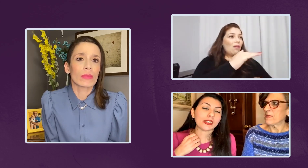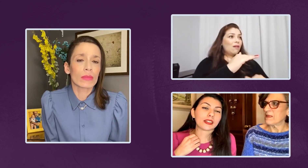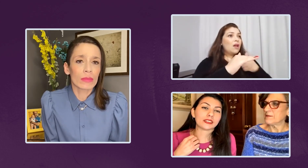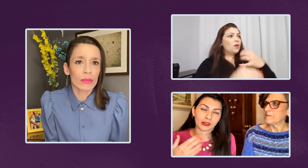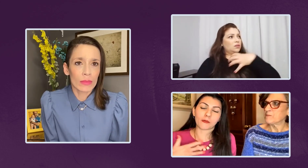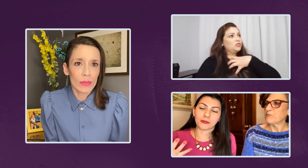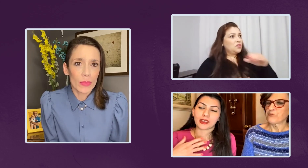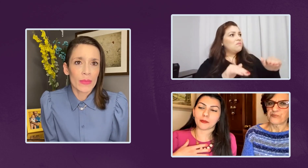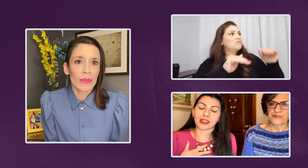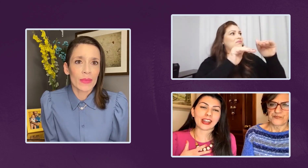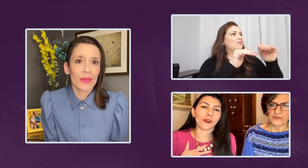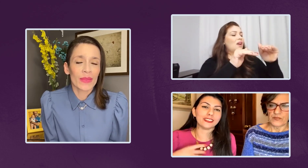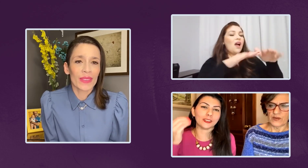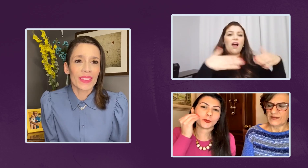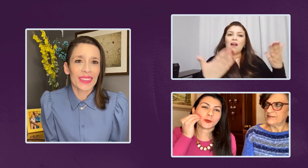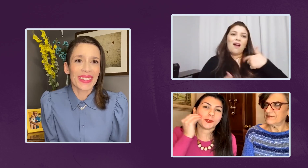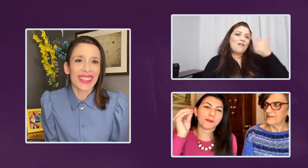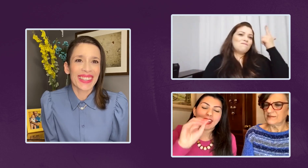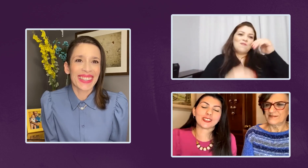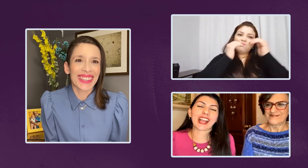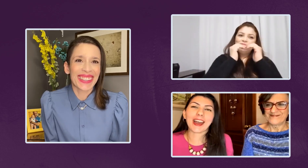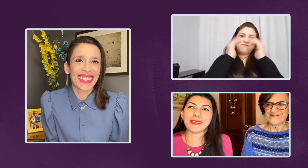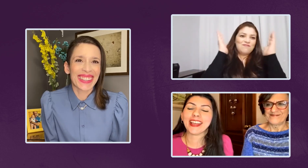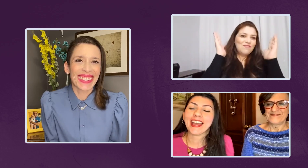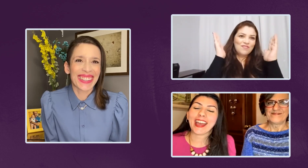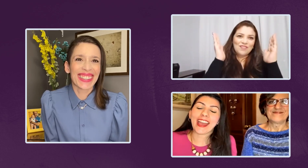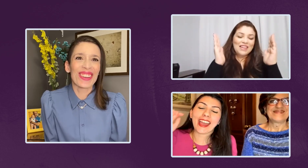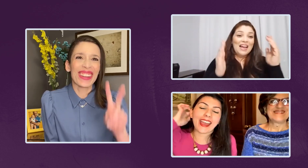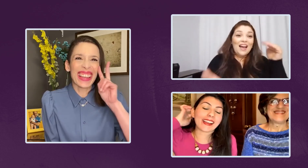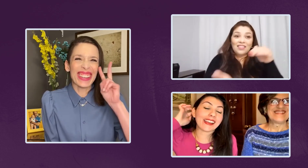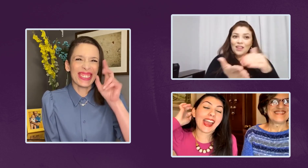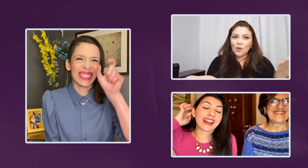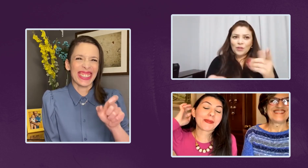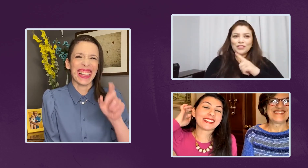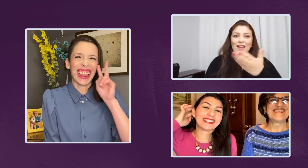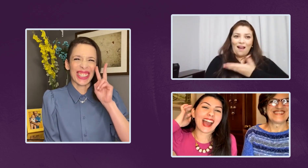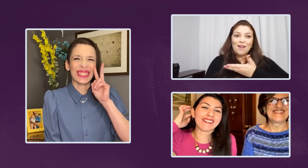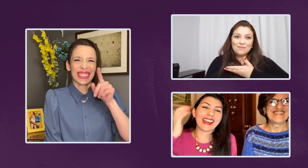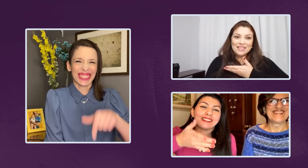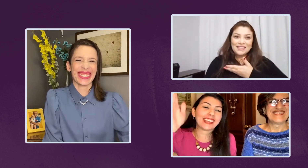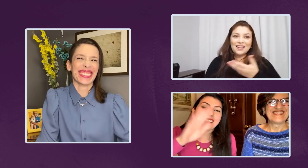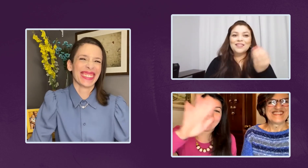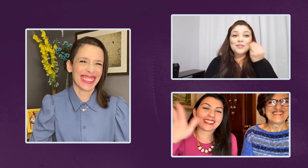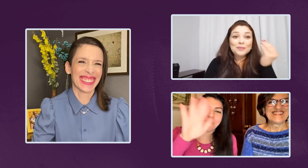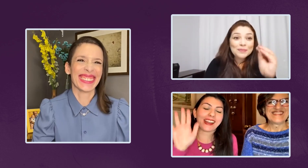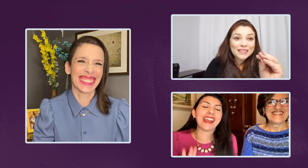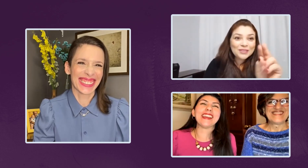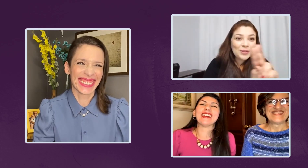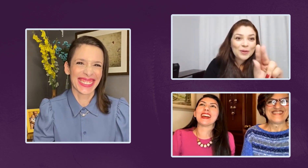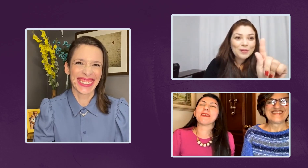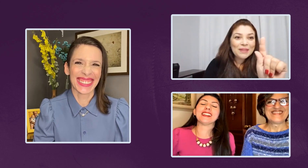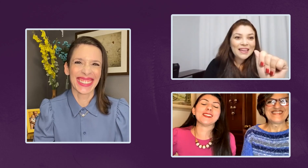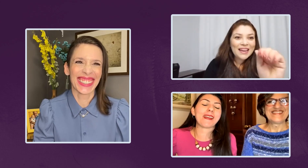as meninas, uma amiga minha até hoje, beijo, Gabi. Eu lembro. Ela pensava, eu não sei se ela tá por